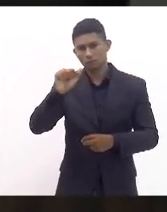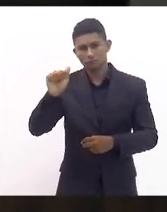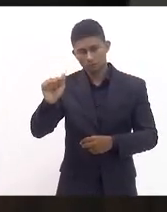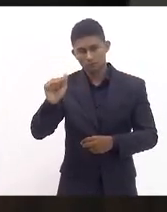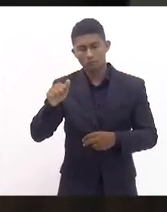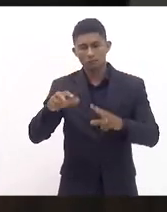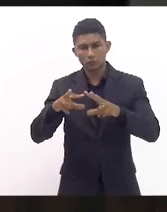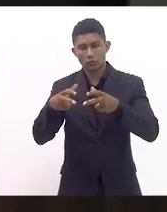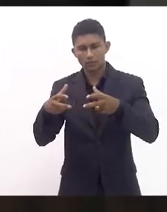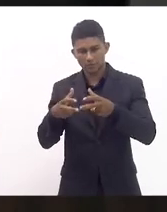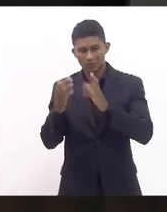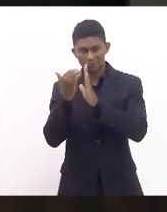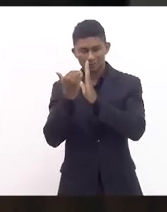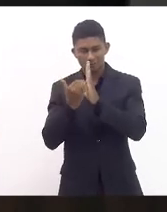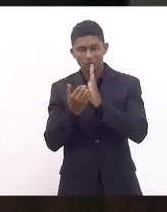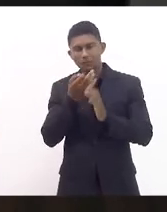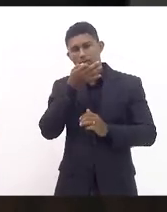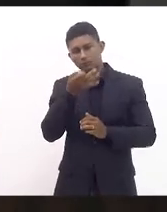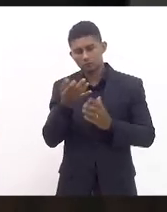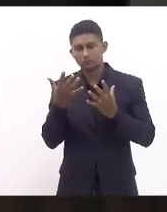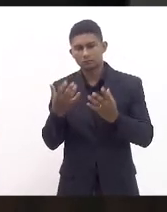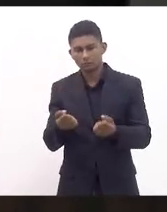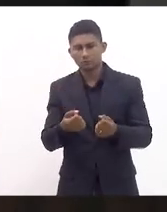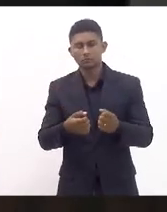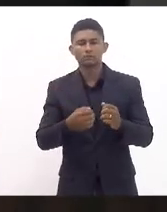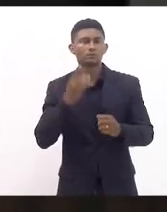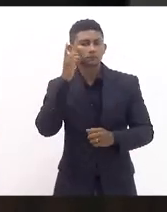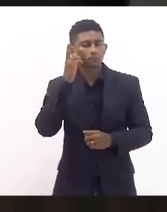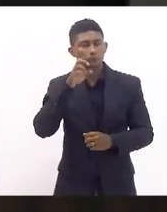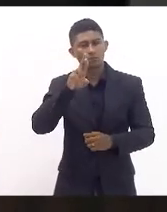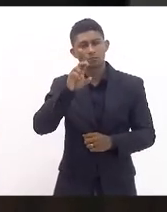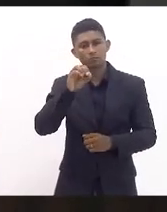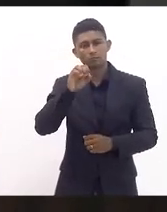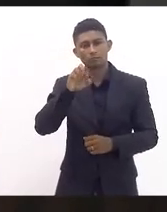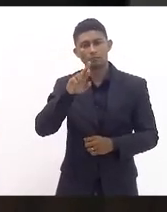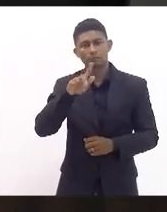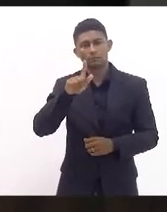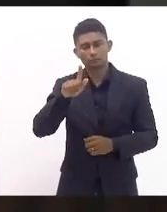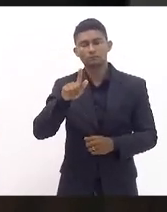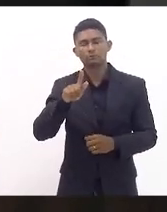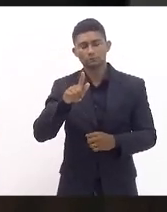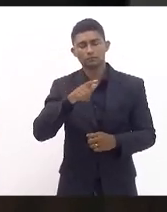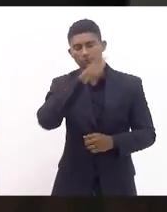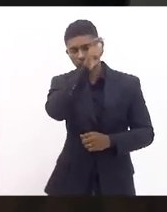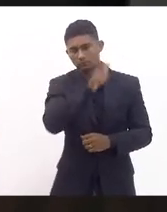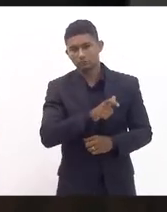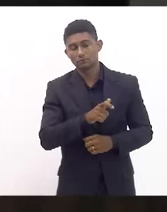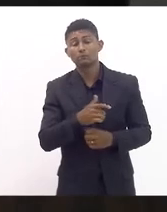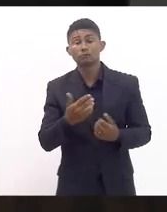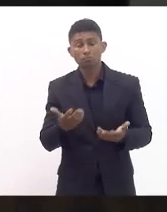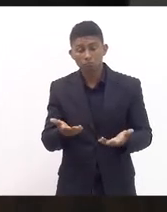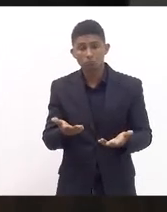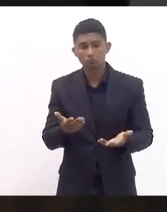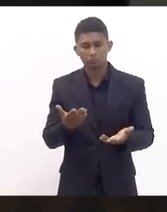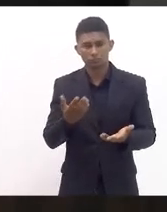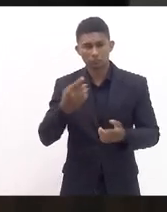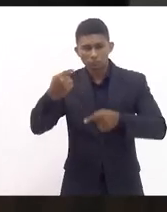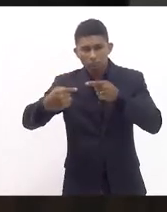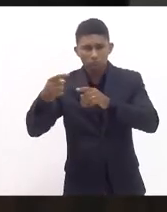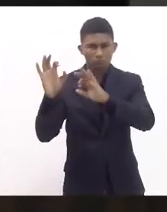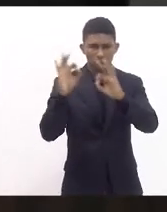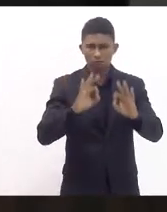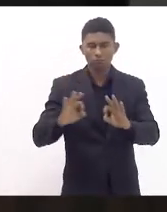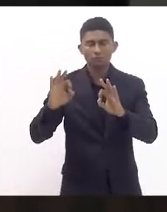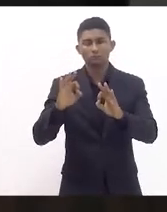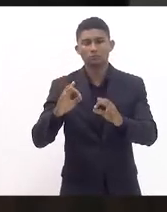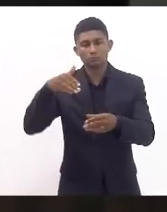parecida da Comissão de Normas Internas e Proposições Externas, favorável ao deputado Rosenberg Reis. Em discussão, não havendo que queira discutir, encerra a discussão.